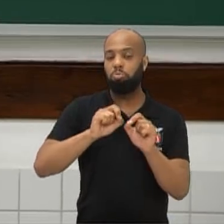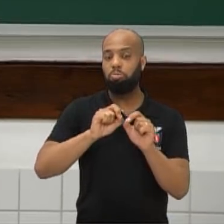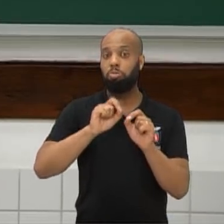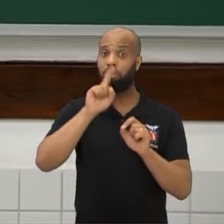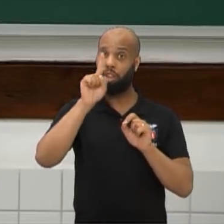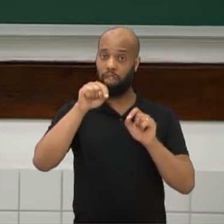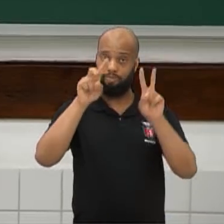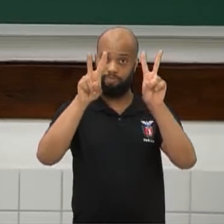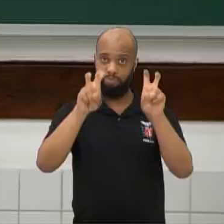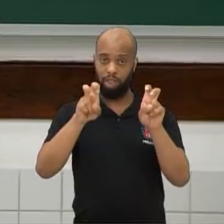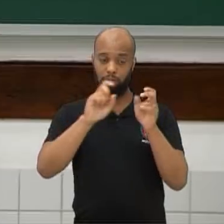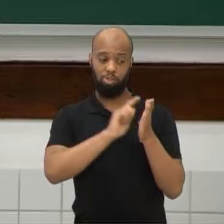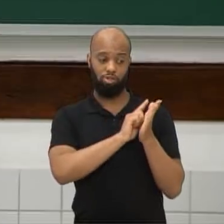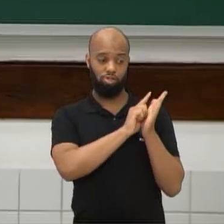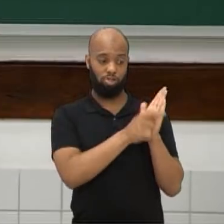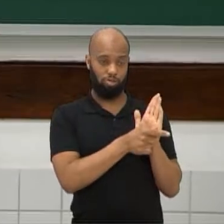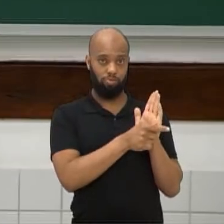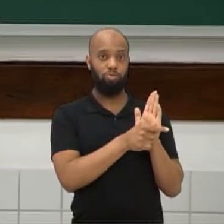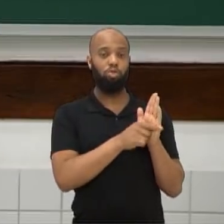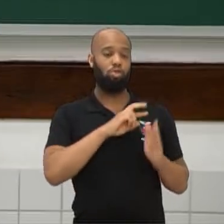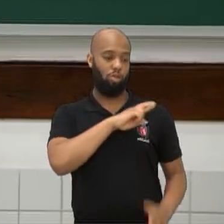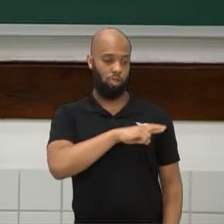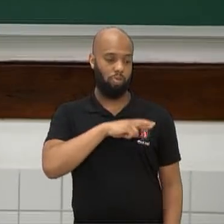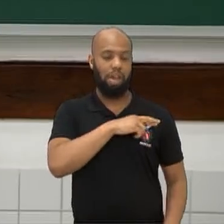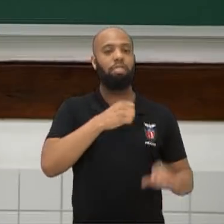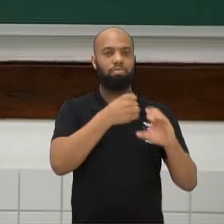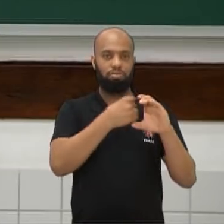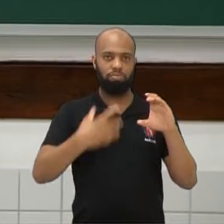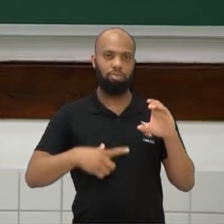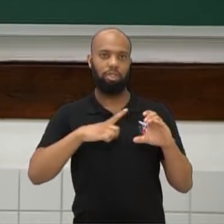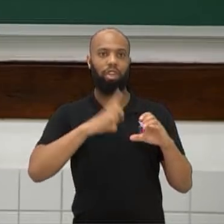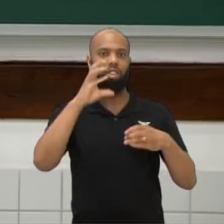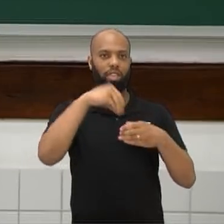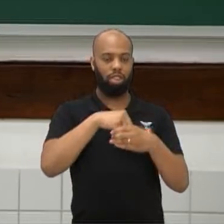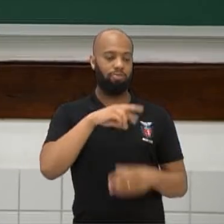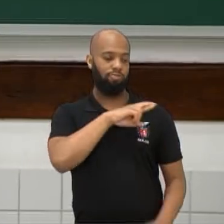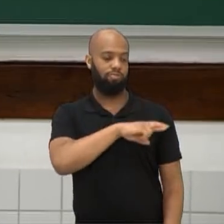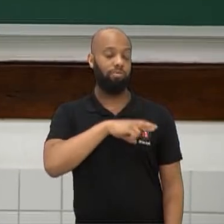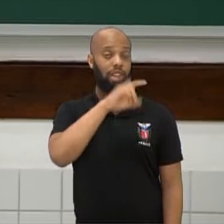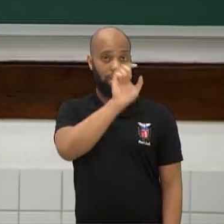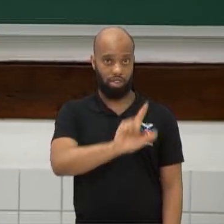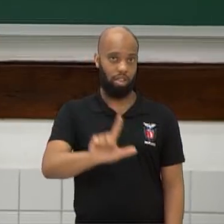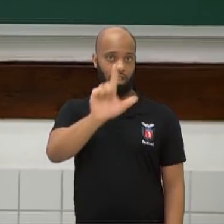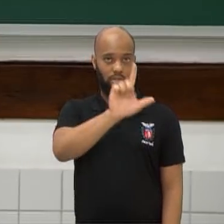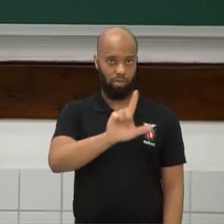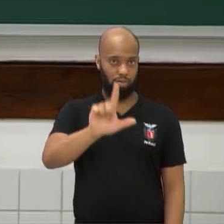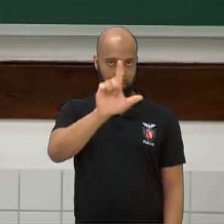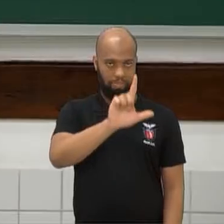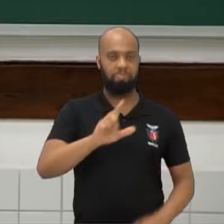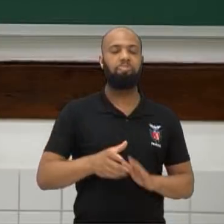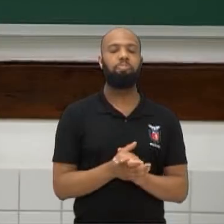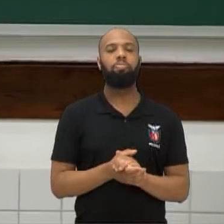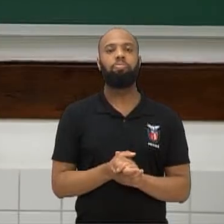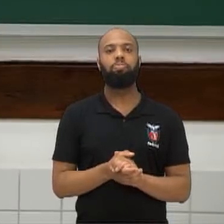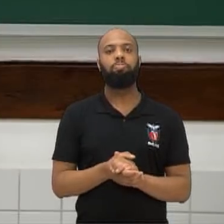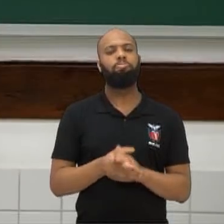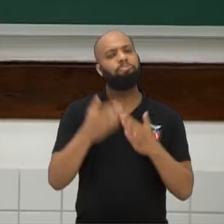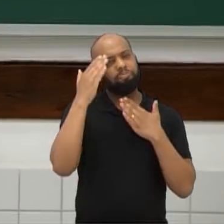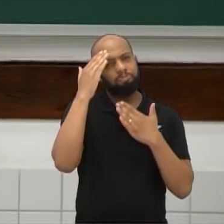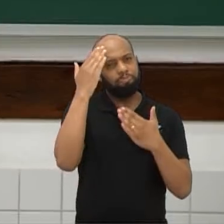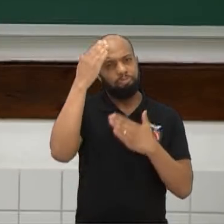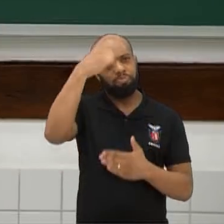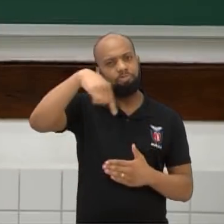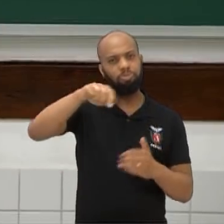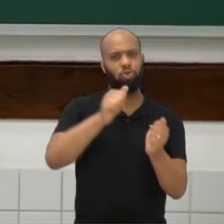os elementos, as características que compõem um texto literário chamado romance. Agradeço muito a